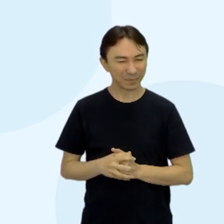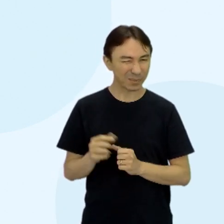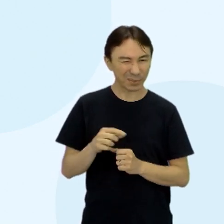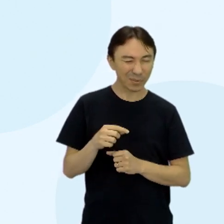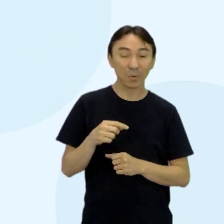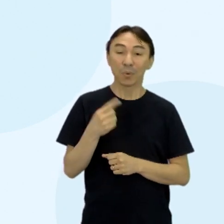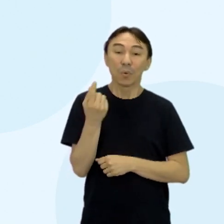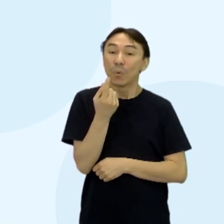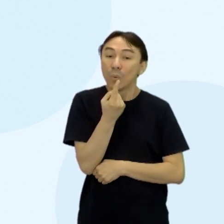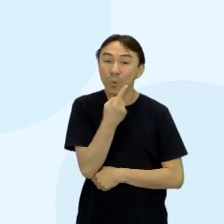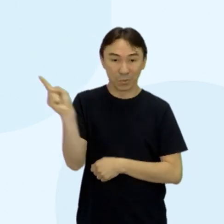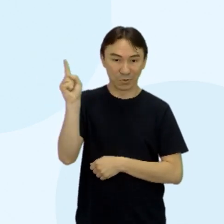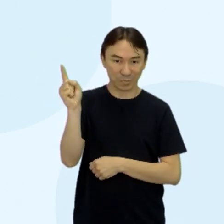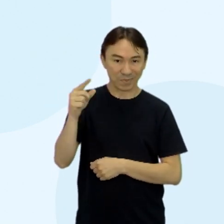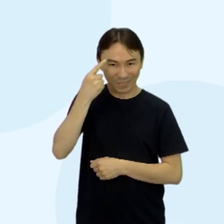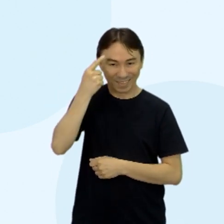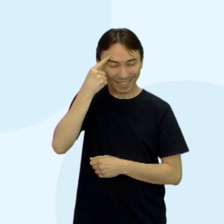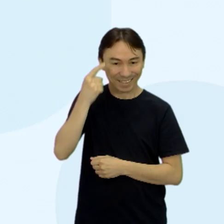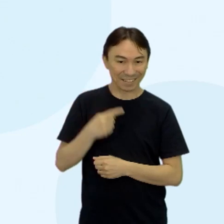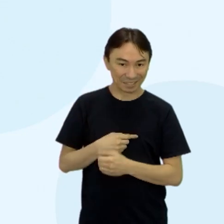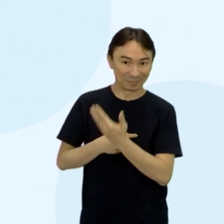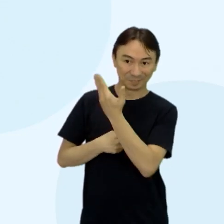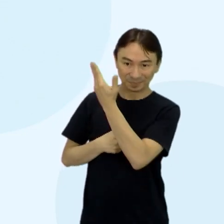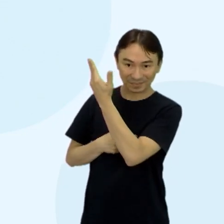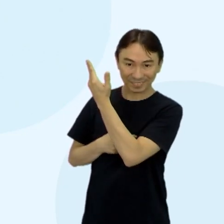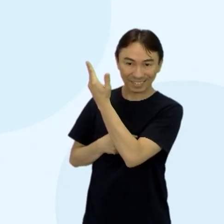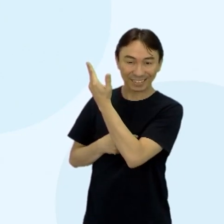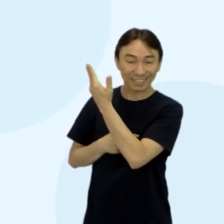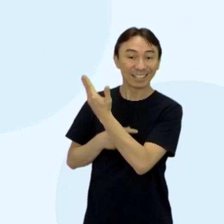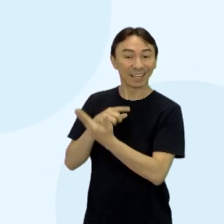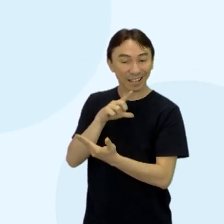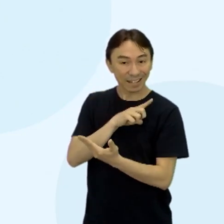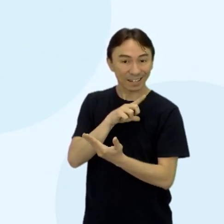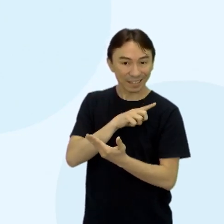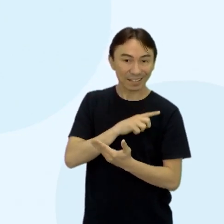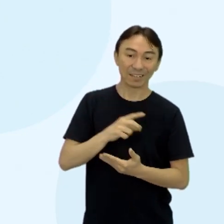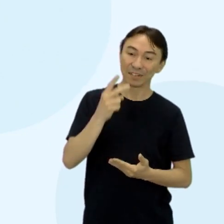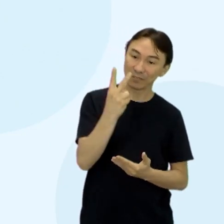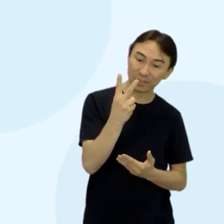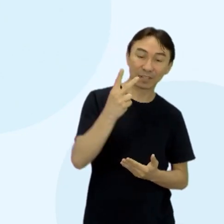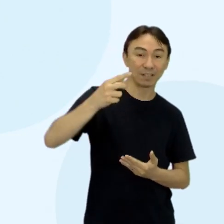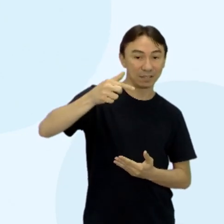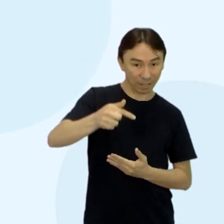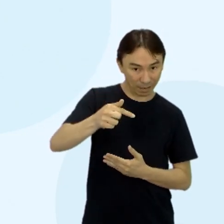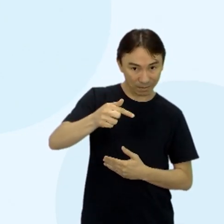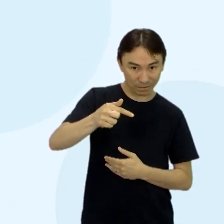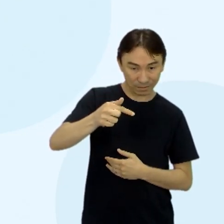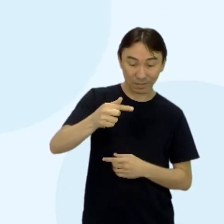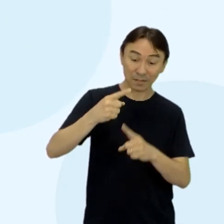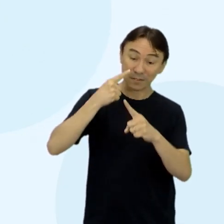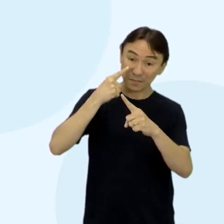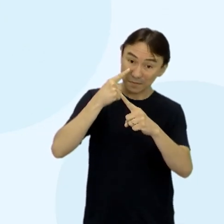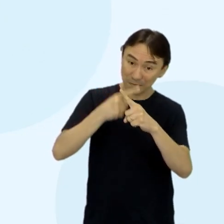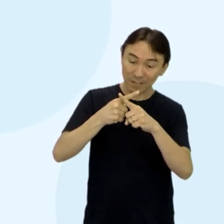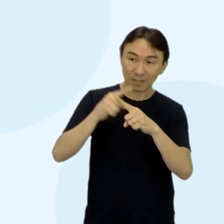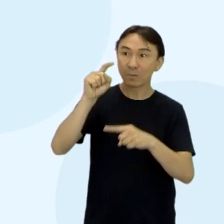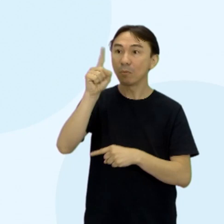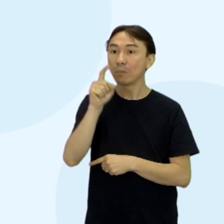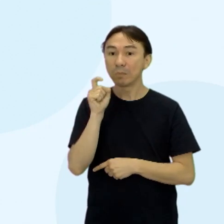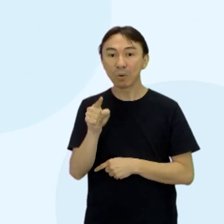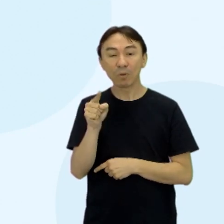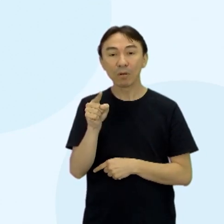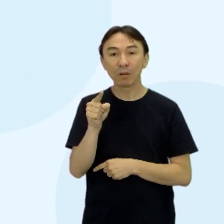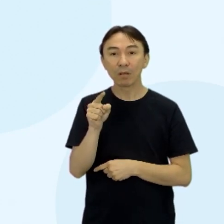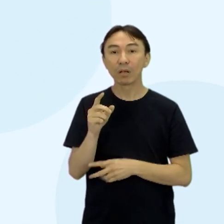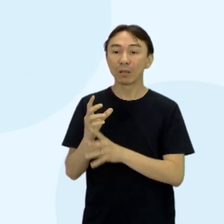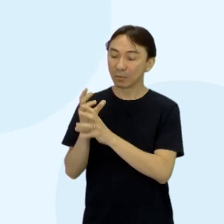esquerdo, aí já próximo do Helder aí, né? Nós temos algum número vezes 27 é igual a 108. Ou